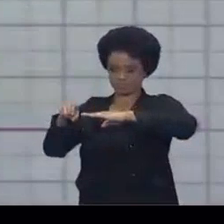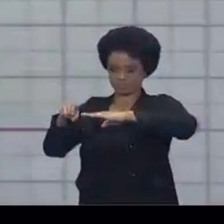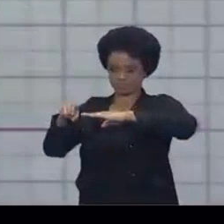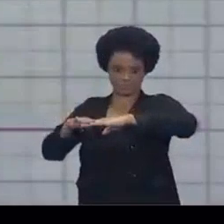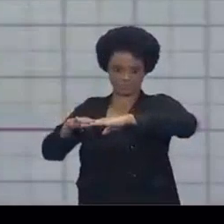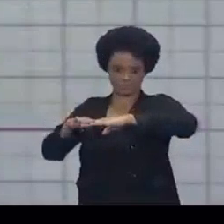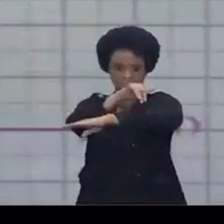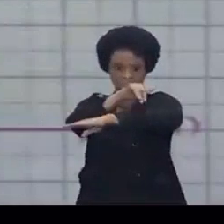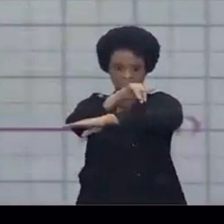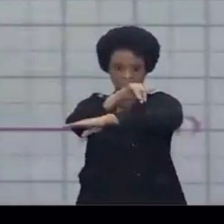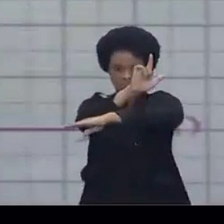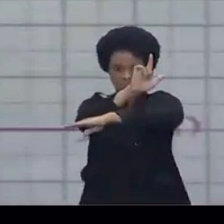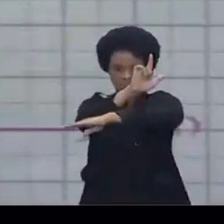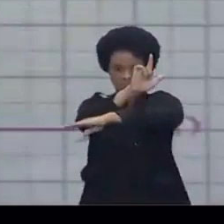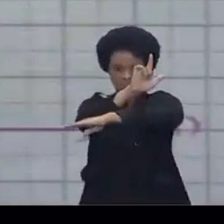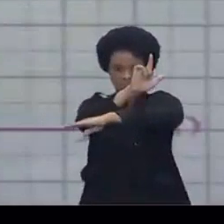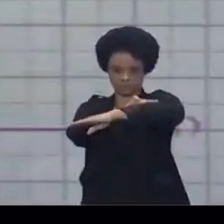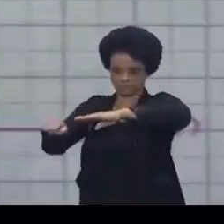0.